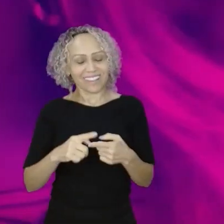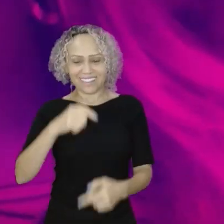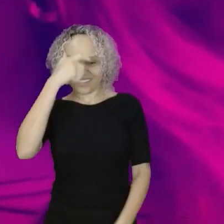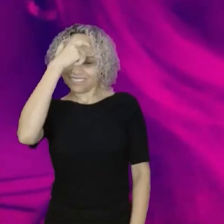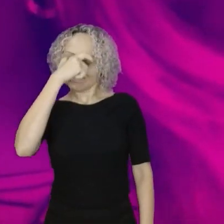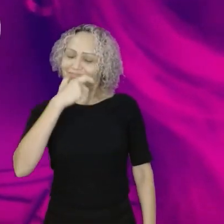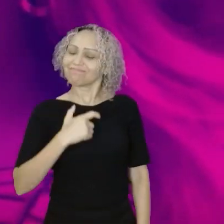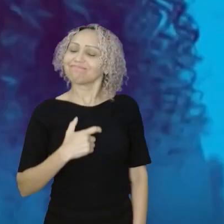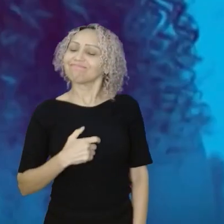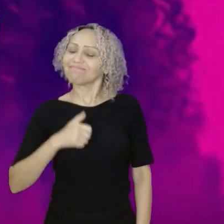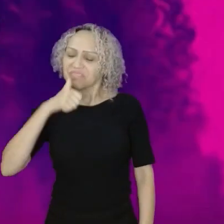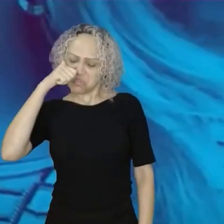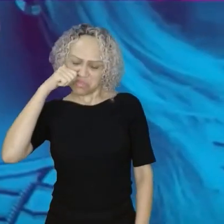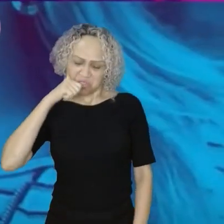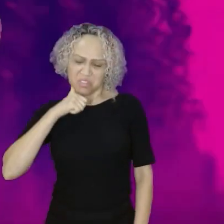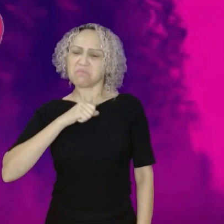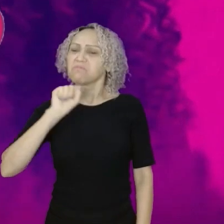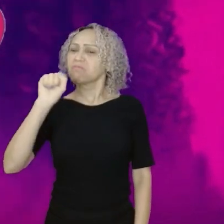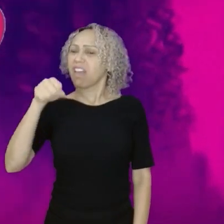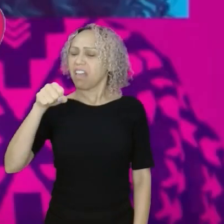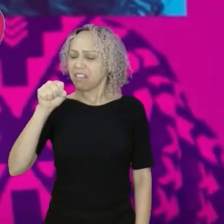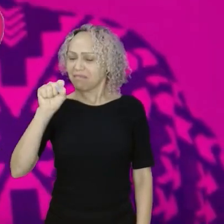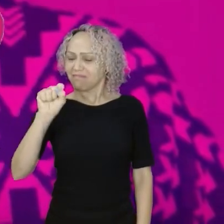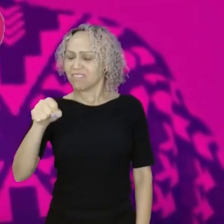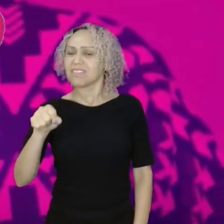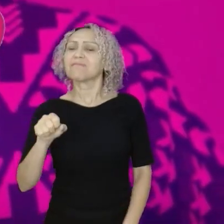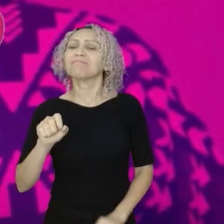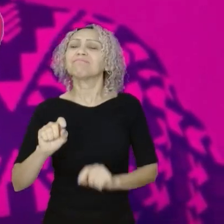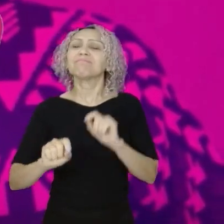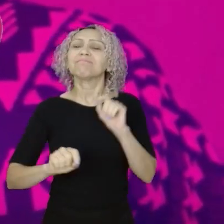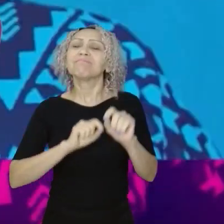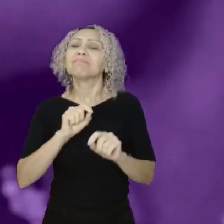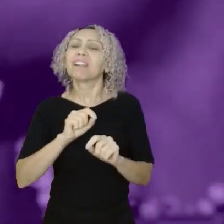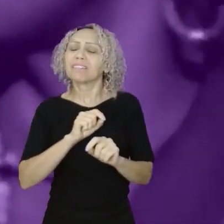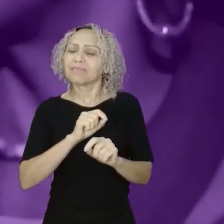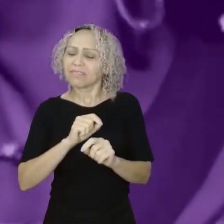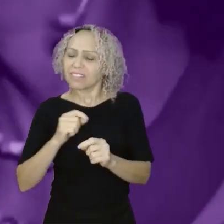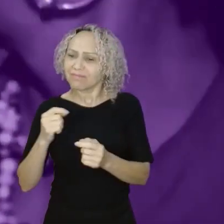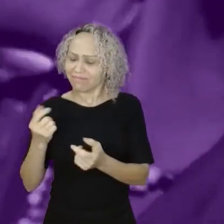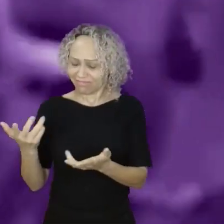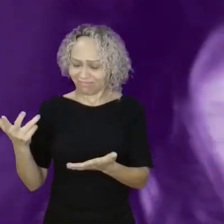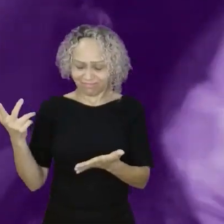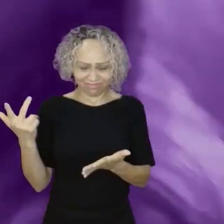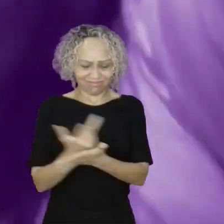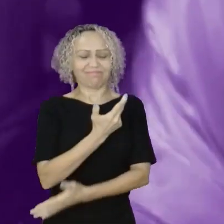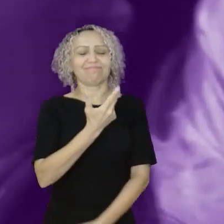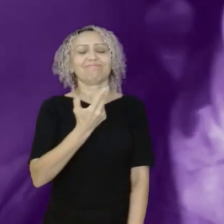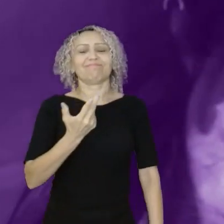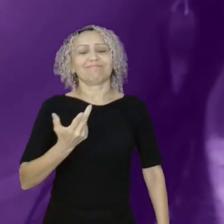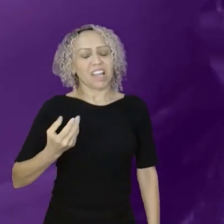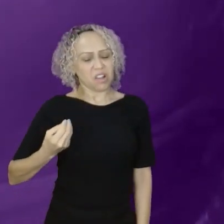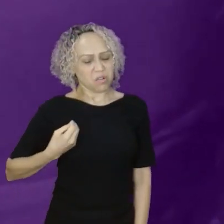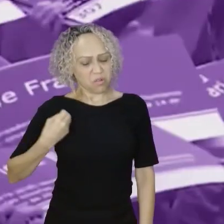Porque eu sou mulher pra fazer